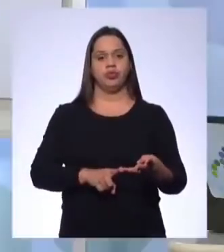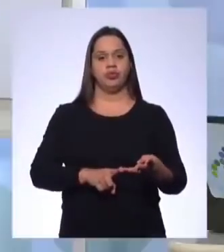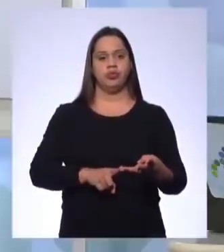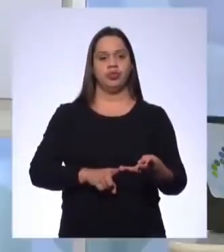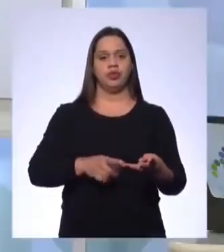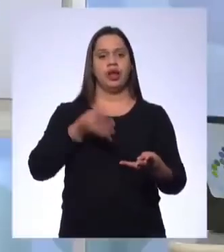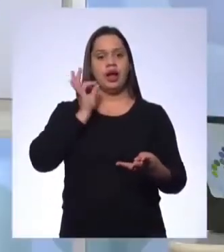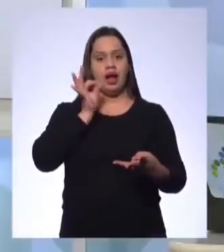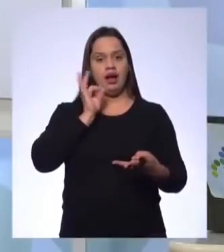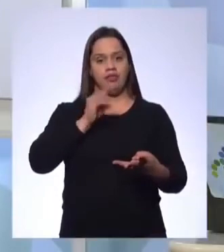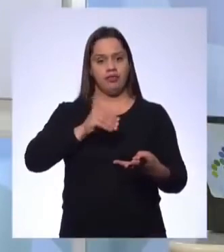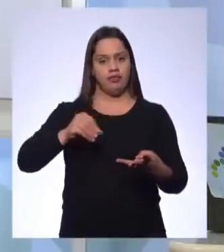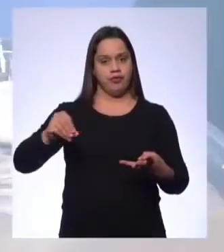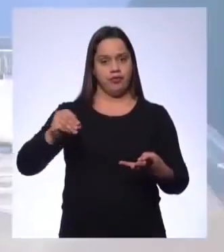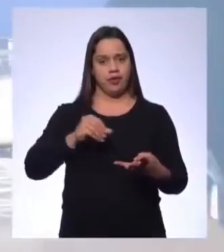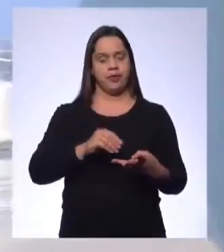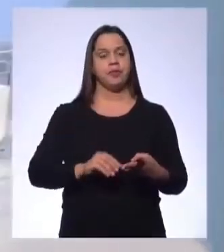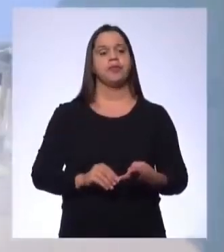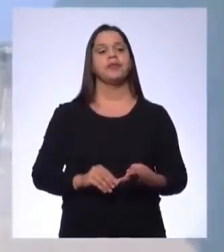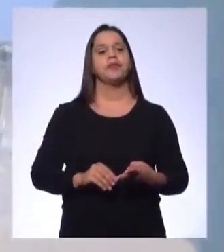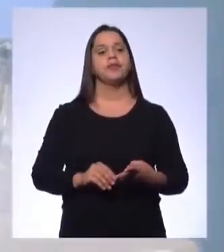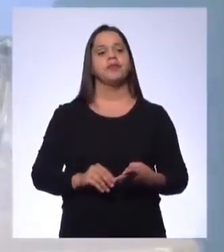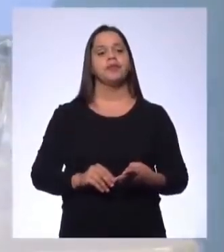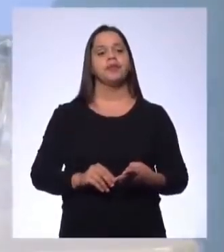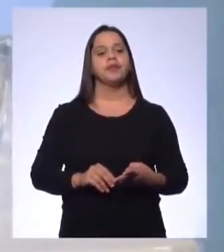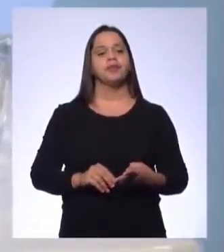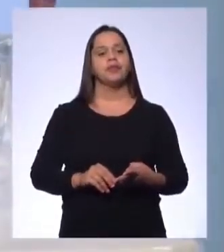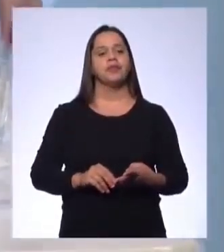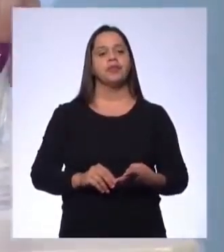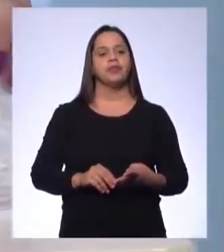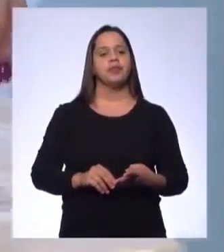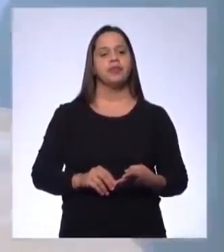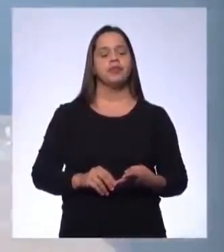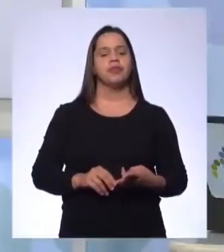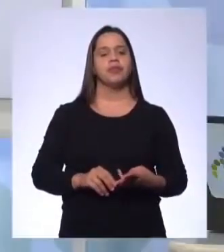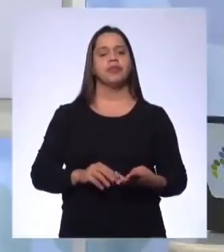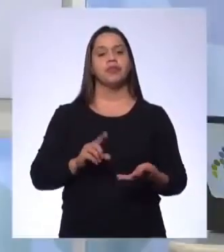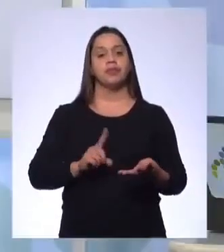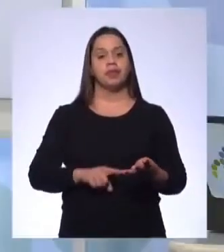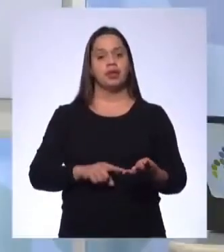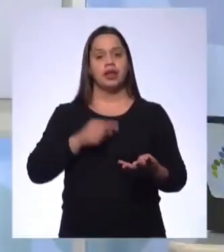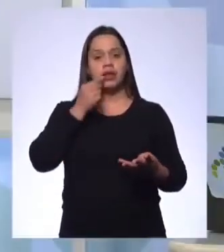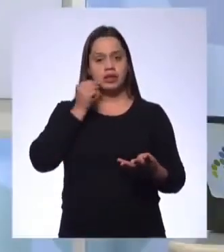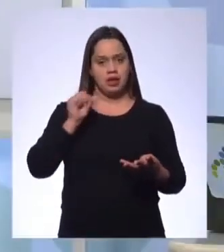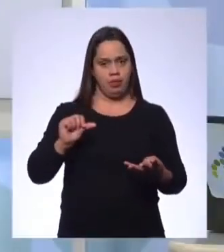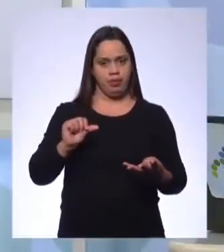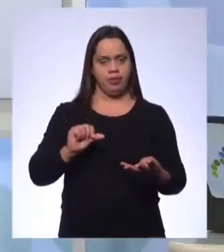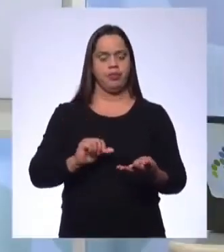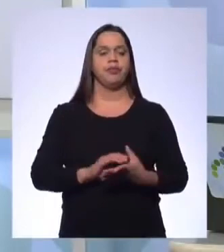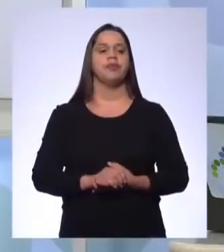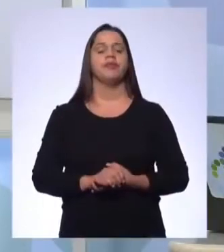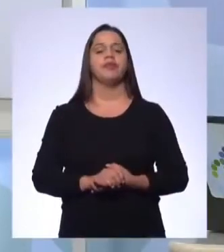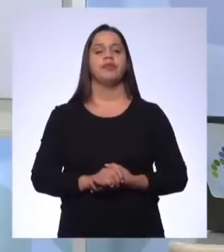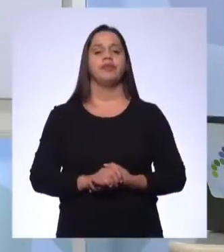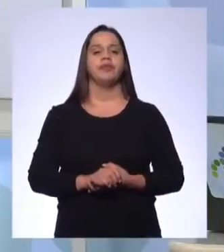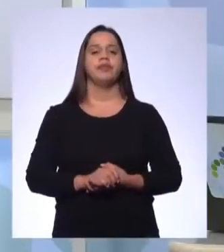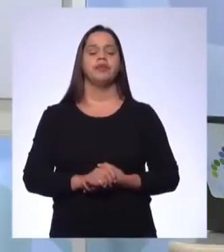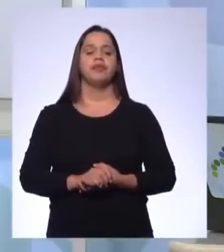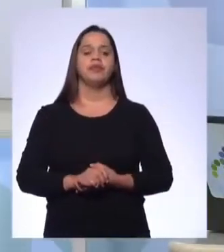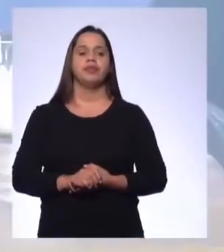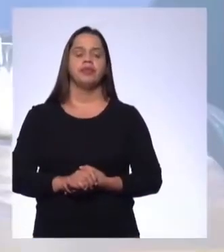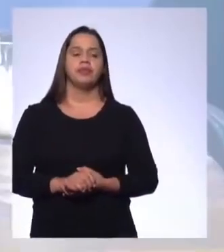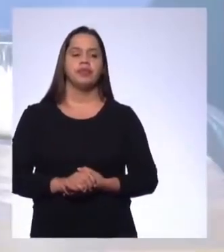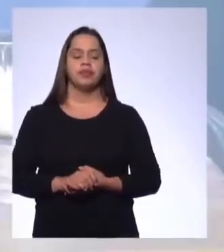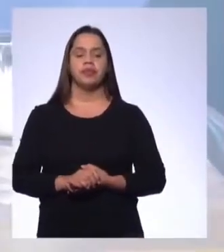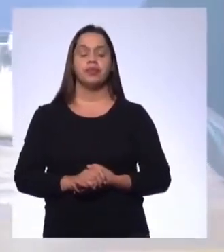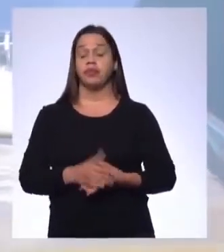coffee, café, powder coffee, pó de café, salt. sal. Ok? Então,